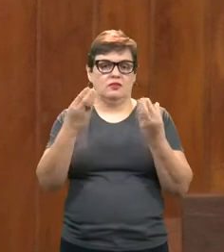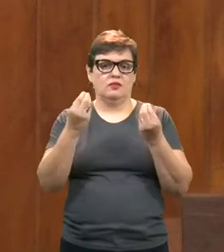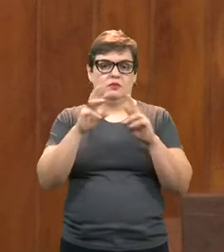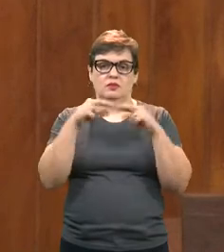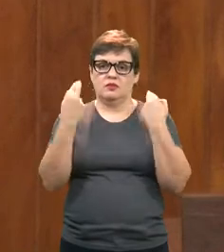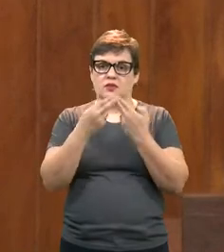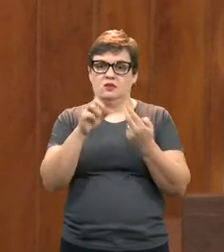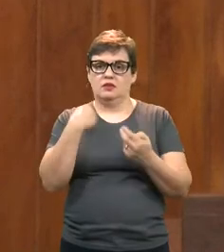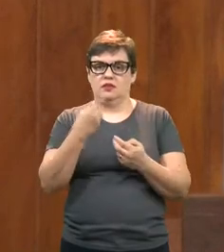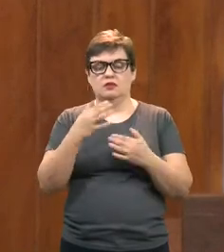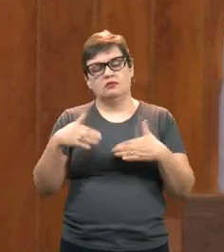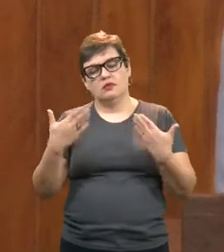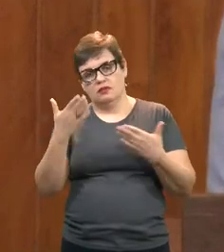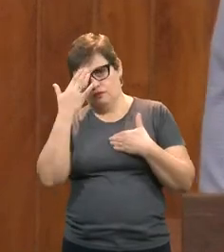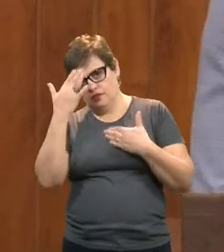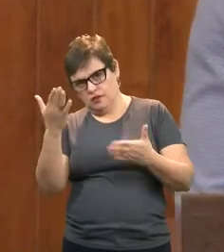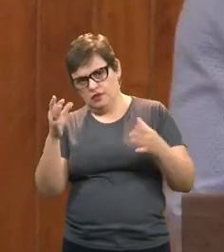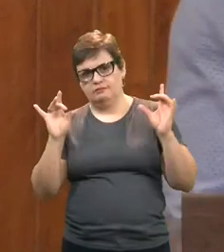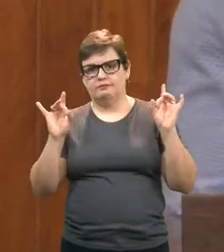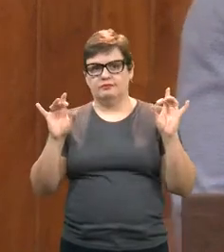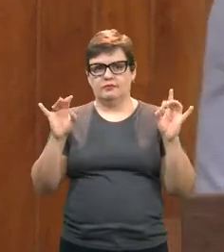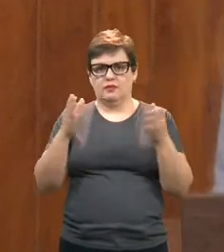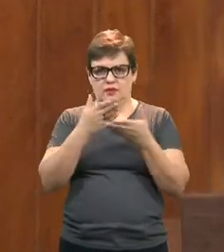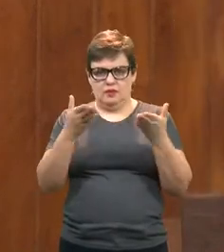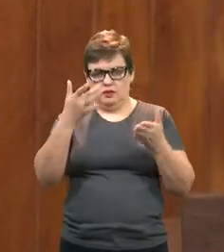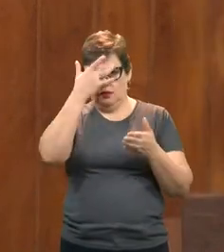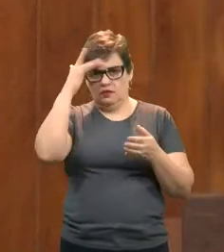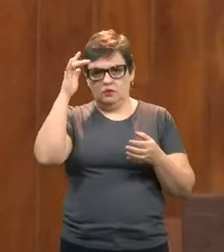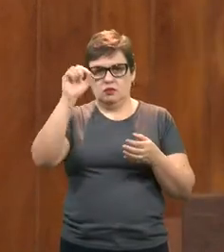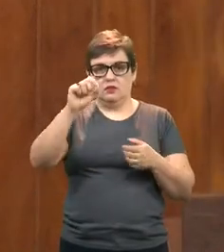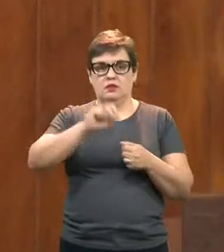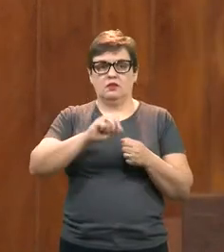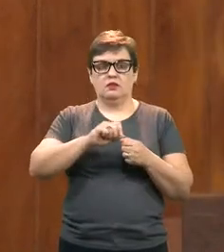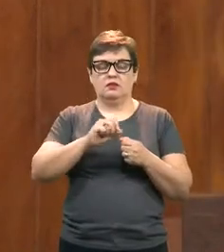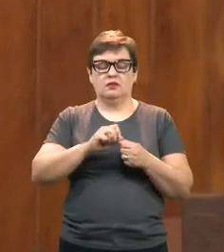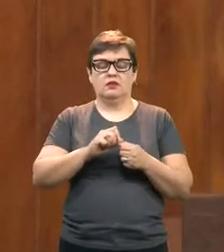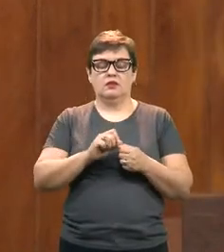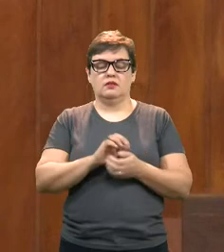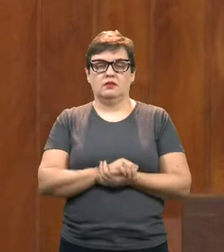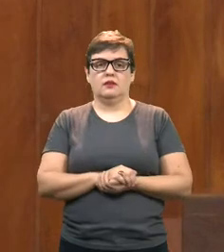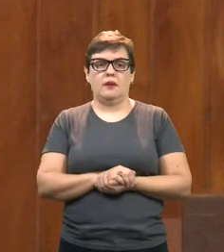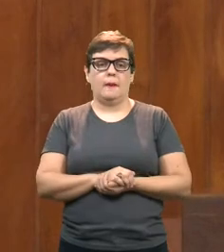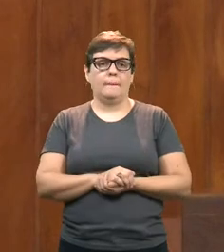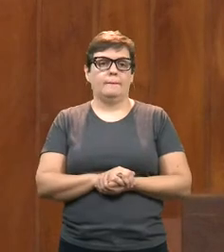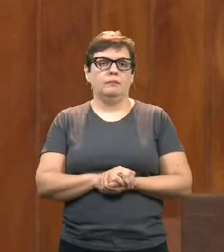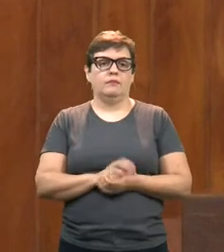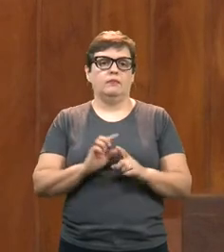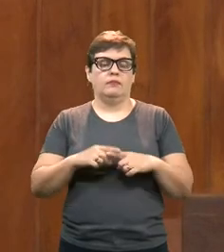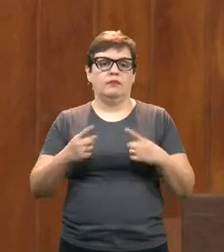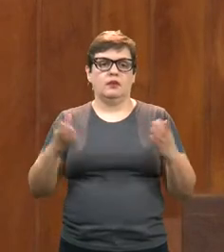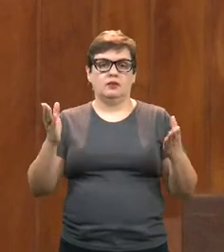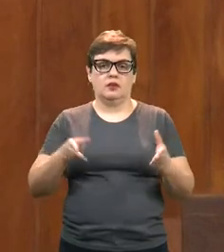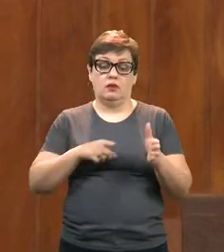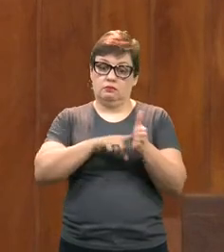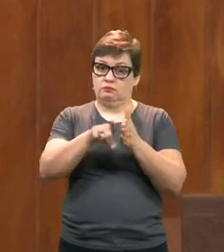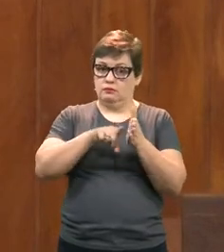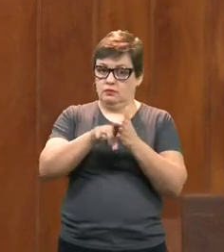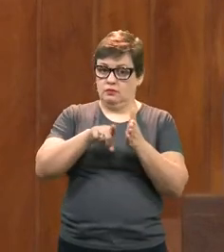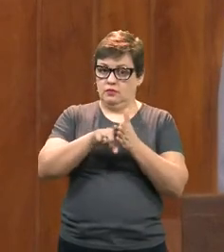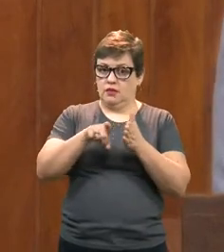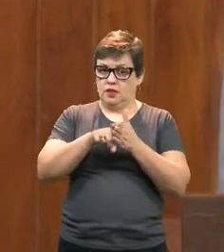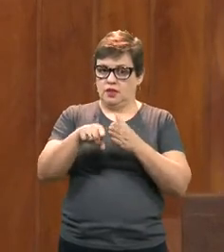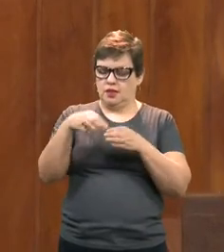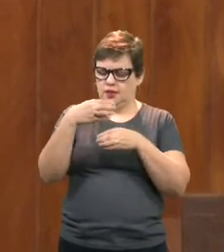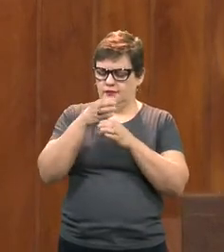Então, agradeço, em especial, o que tem feito e o gás que me recobrou. Agora, vamos falar de pesquisa, vamos falar de